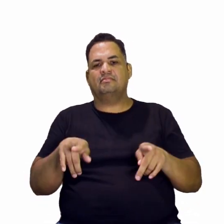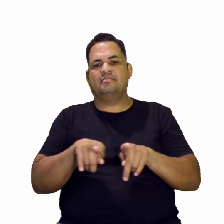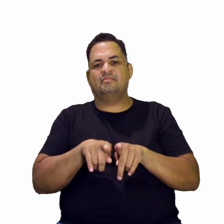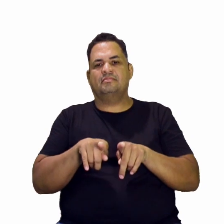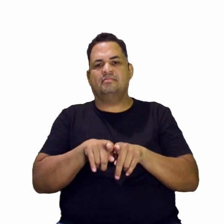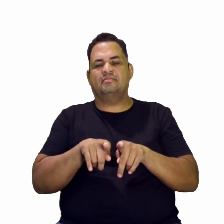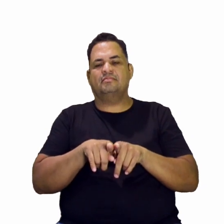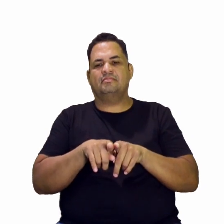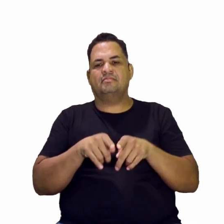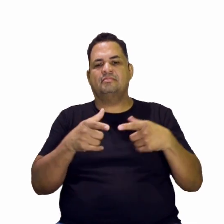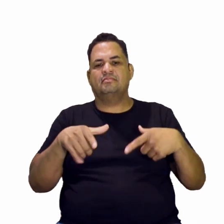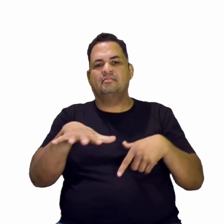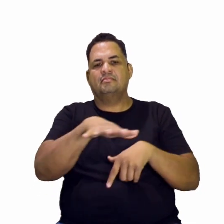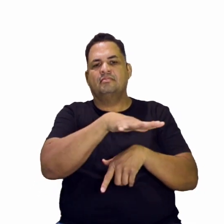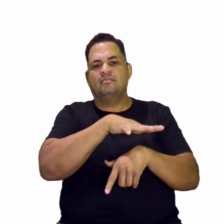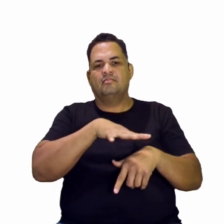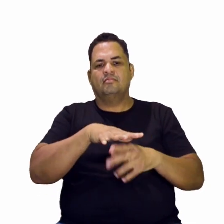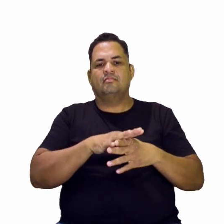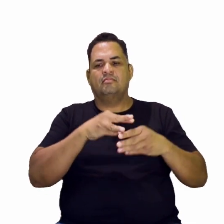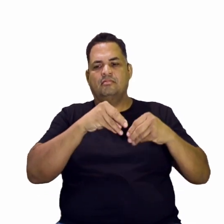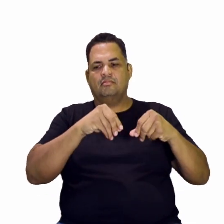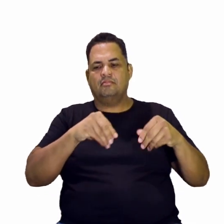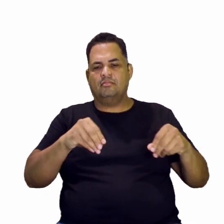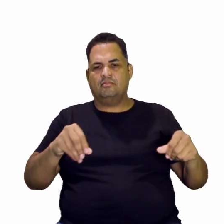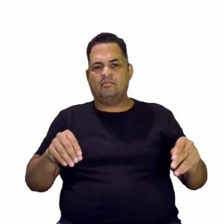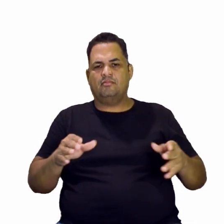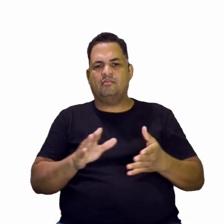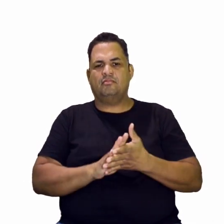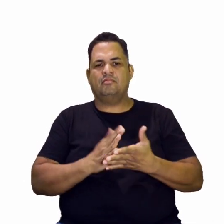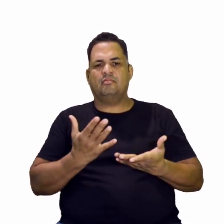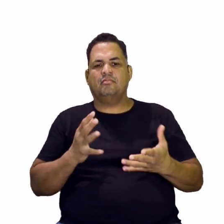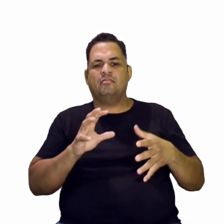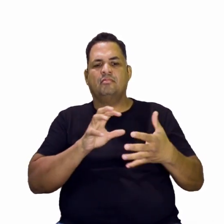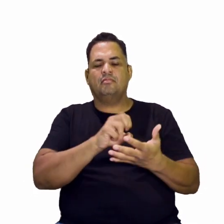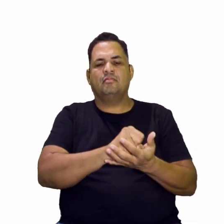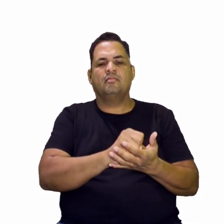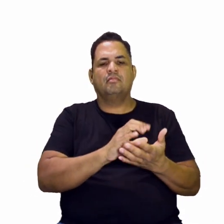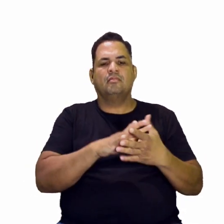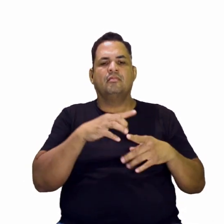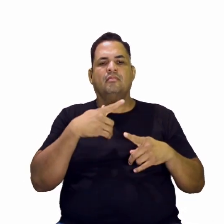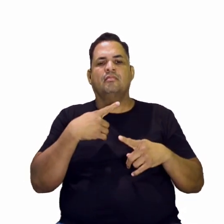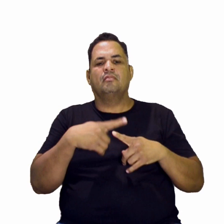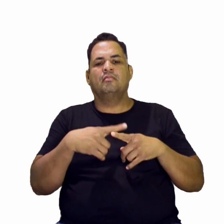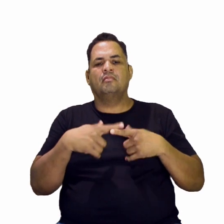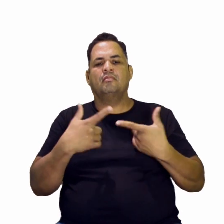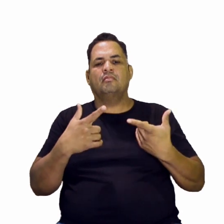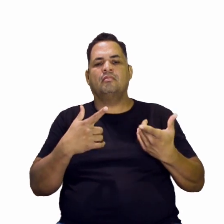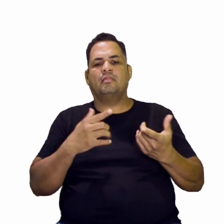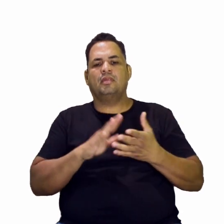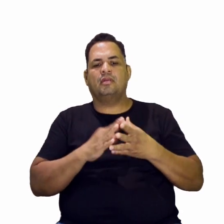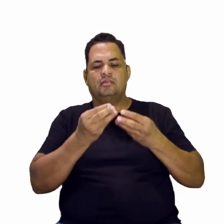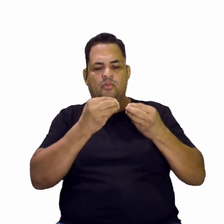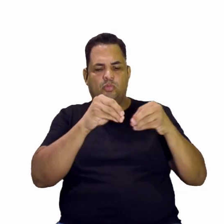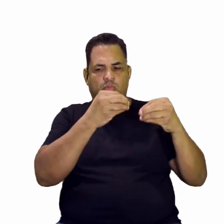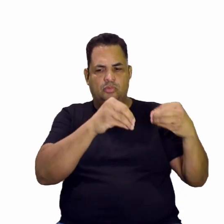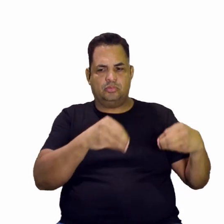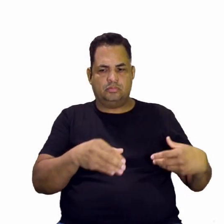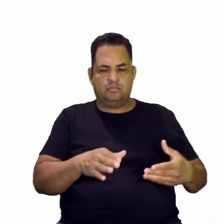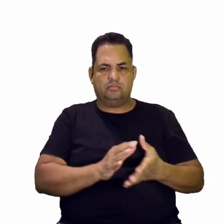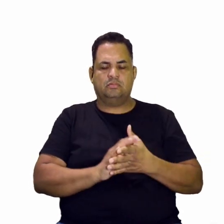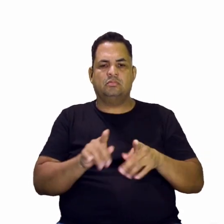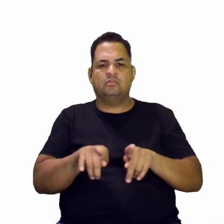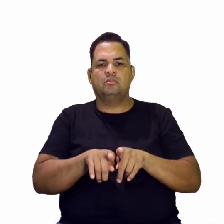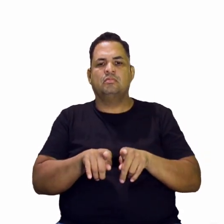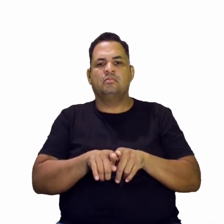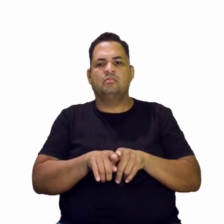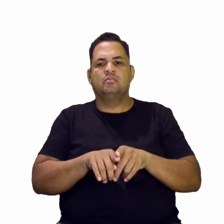que ocupam o ambiente terrestre e eles conquistam esse ambiente devido à posição de ovos, né? Aí nós